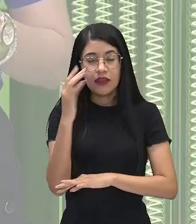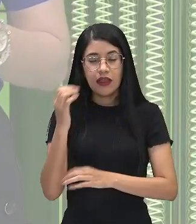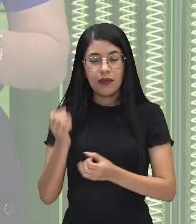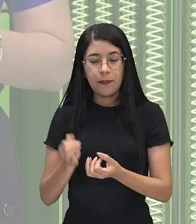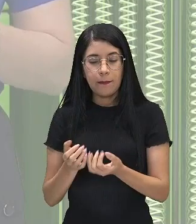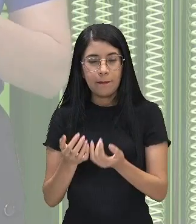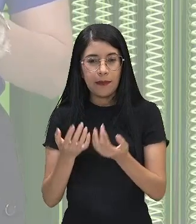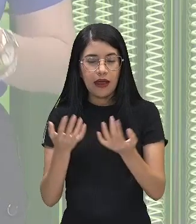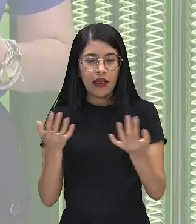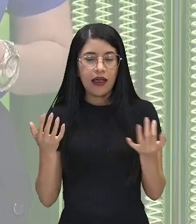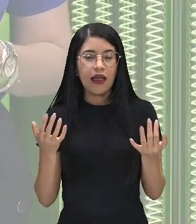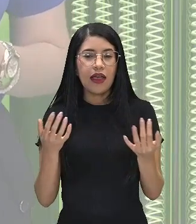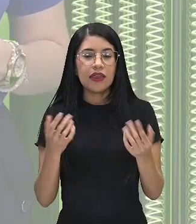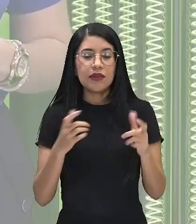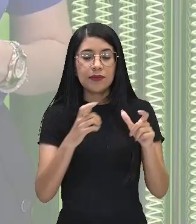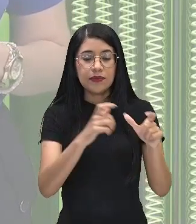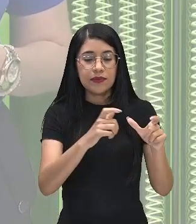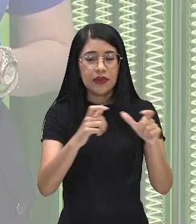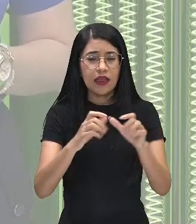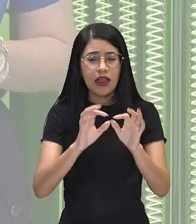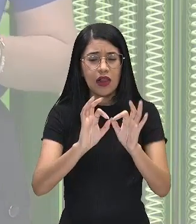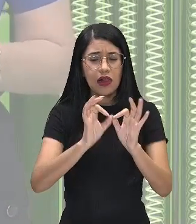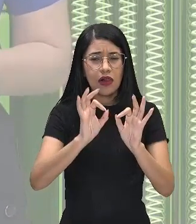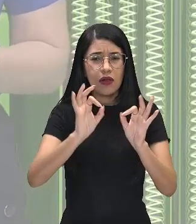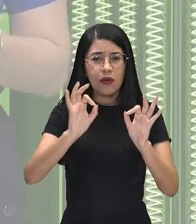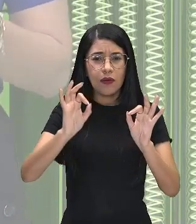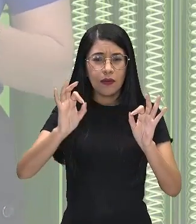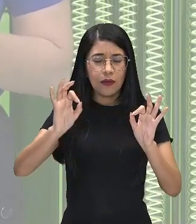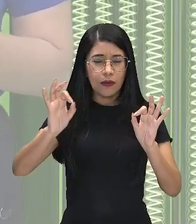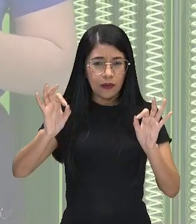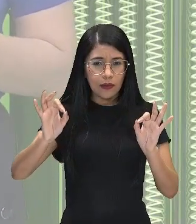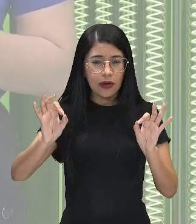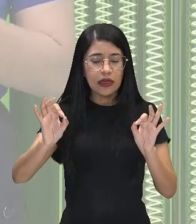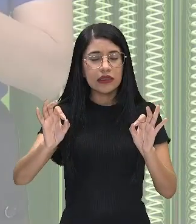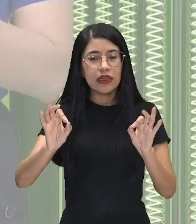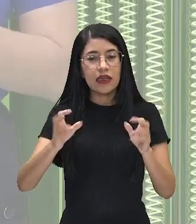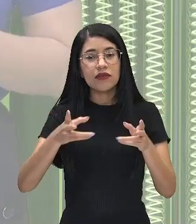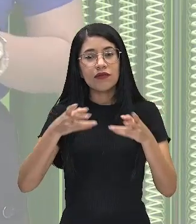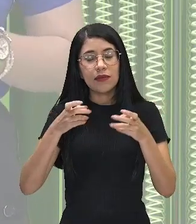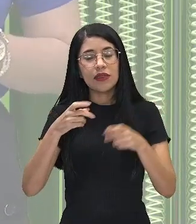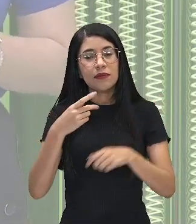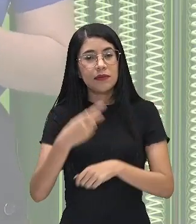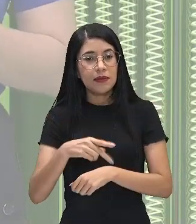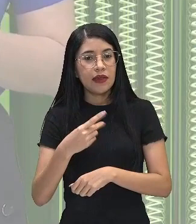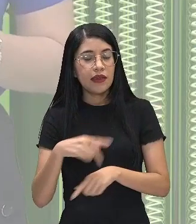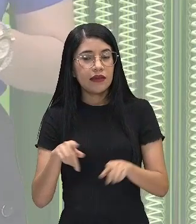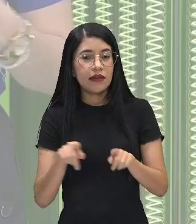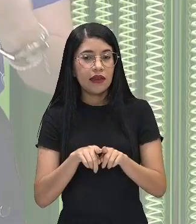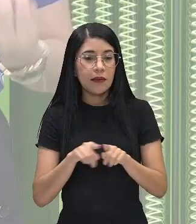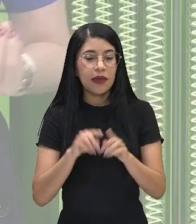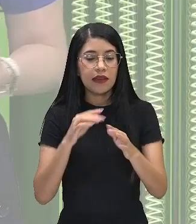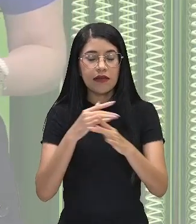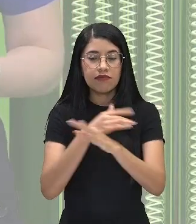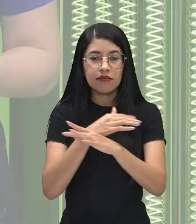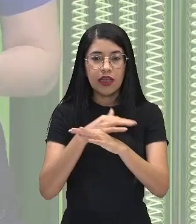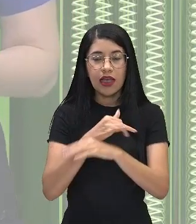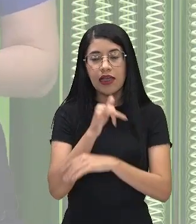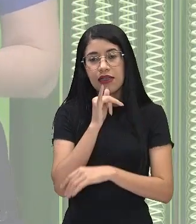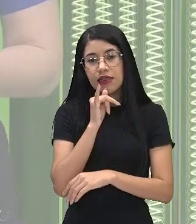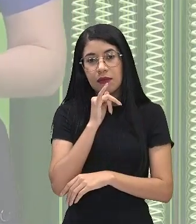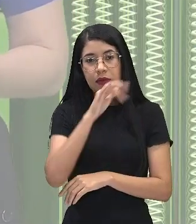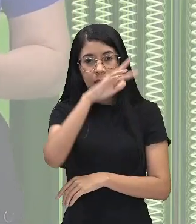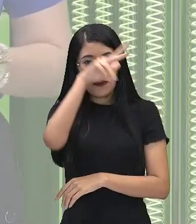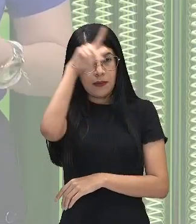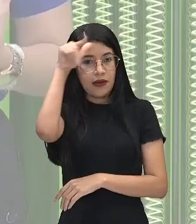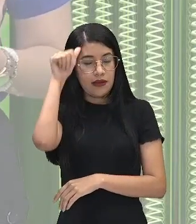ocorriam em lugares até distantes foram sentidos em cidades como a capital,